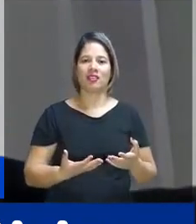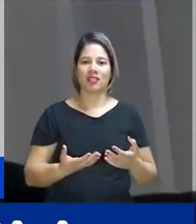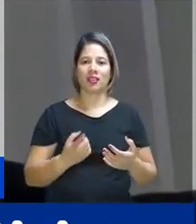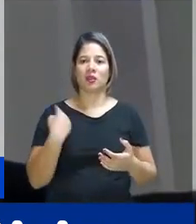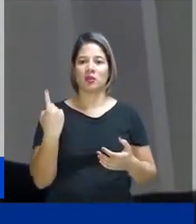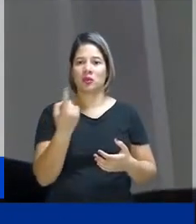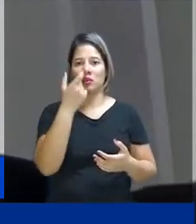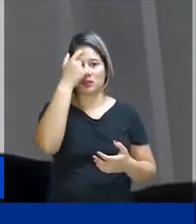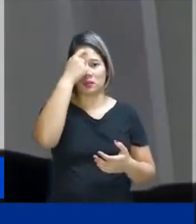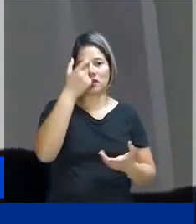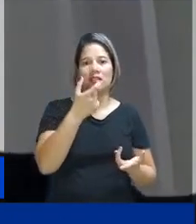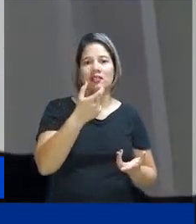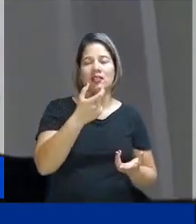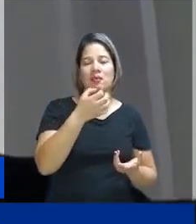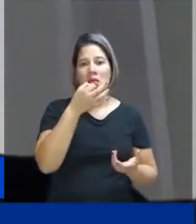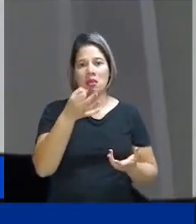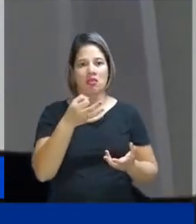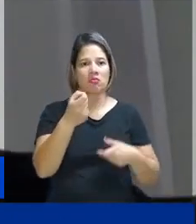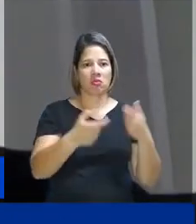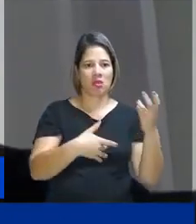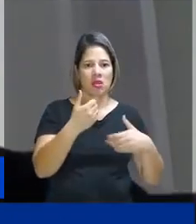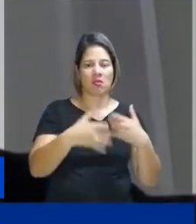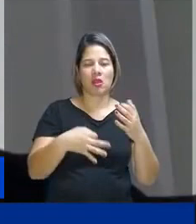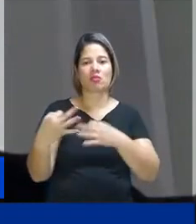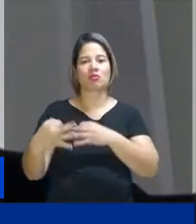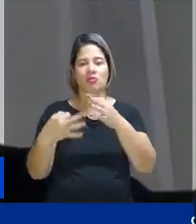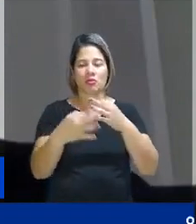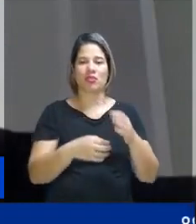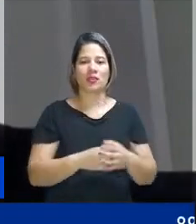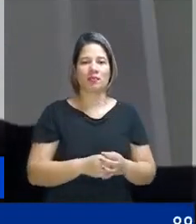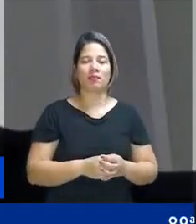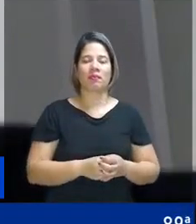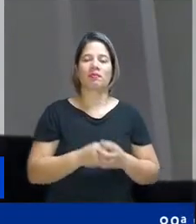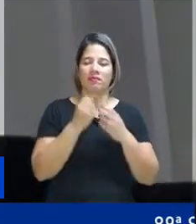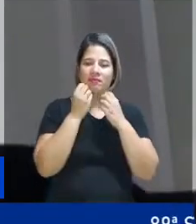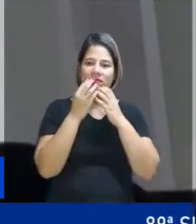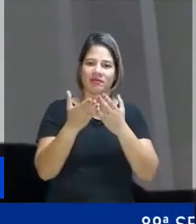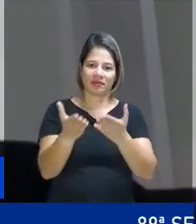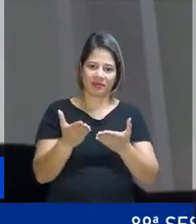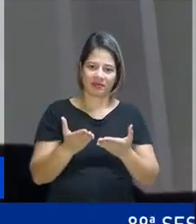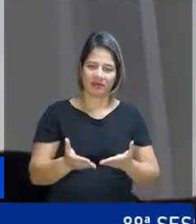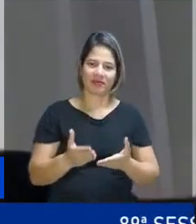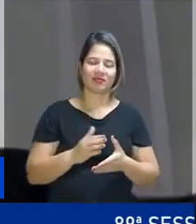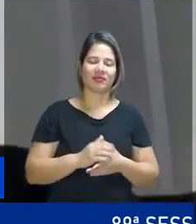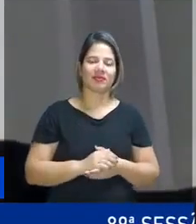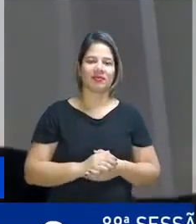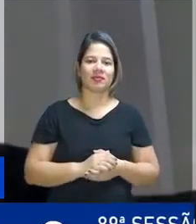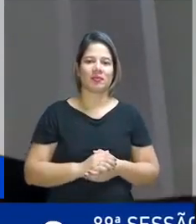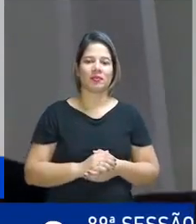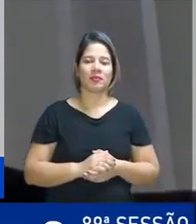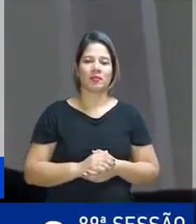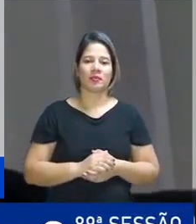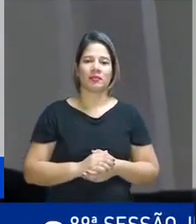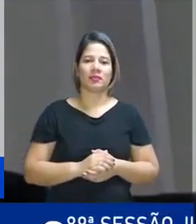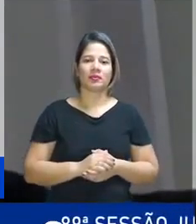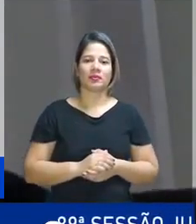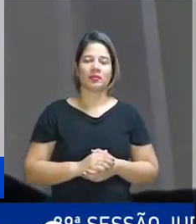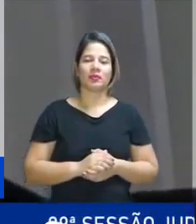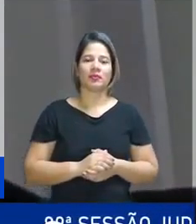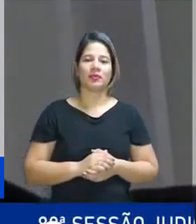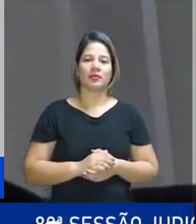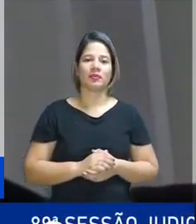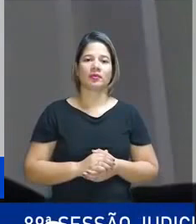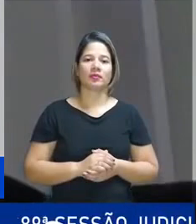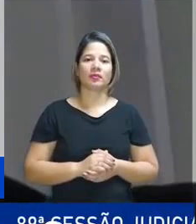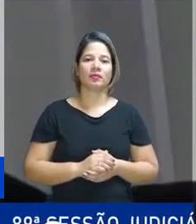julgadores e contribuir, sobretudo, para a nossa sociedade. Então, seja muito bem-vindo, doutor Fernando. E, da mesma forma,